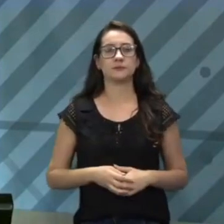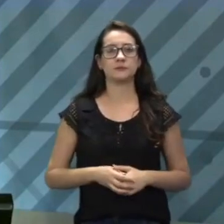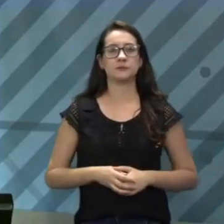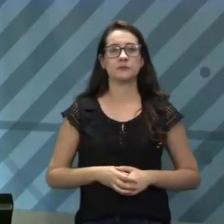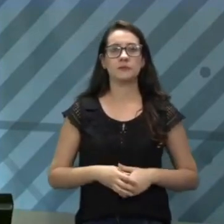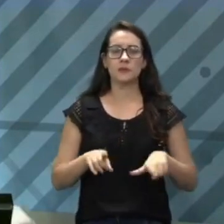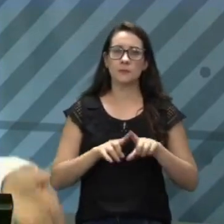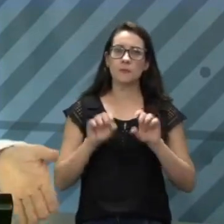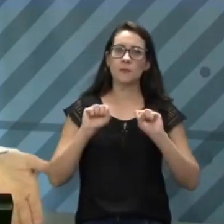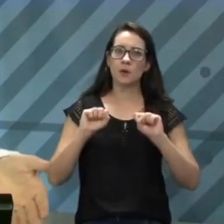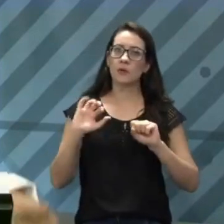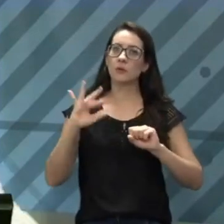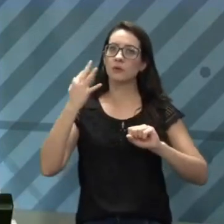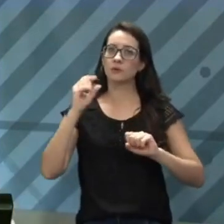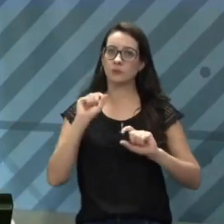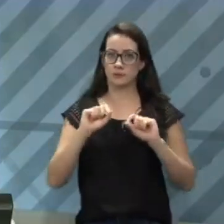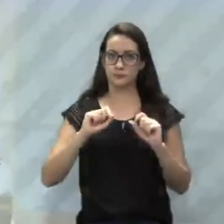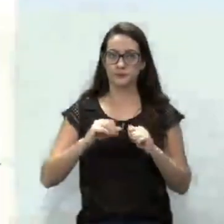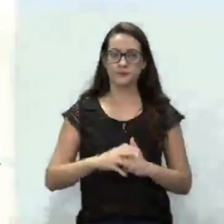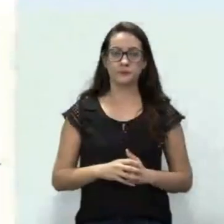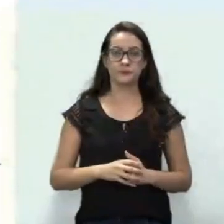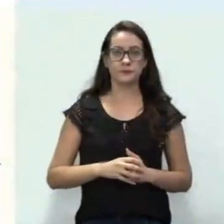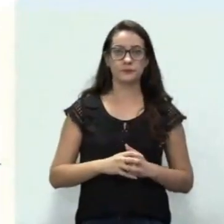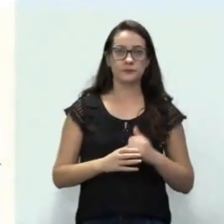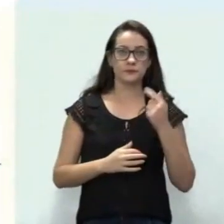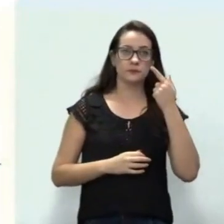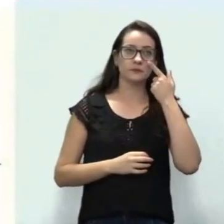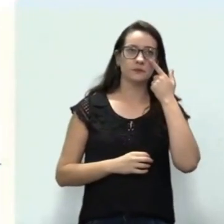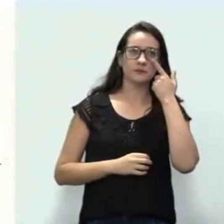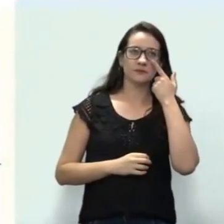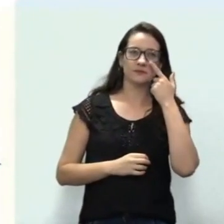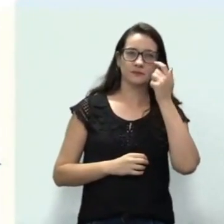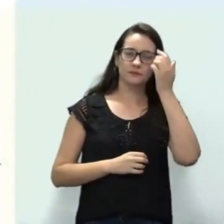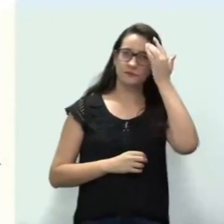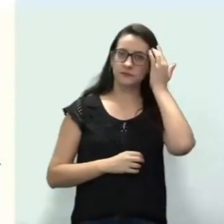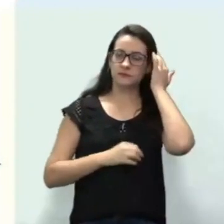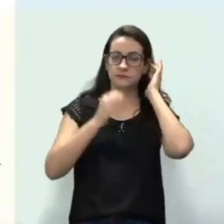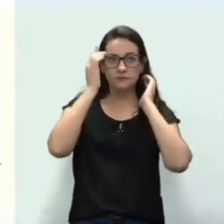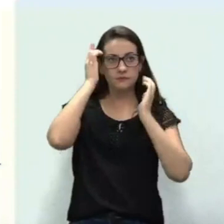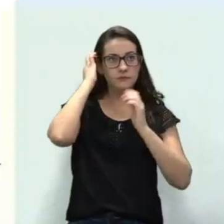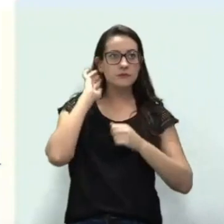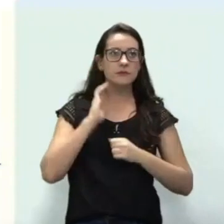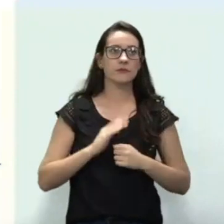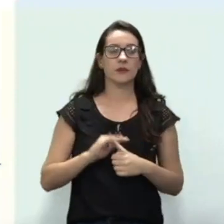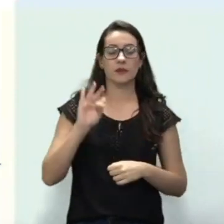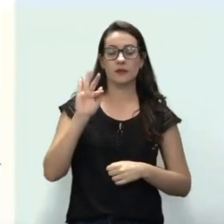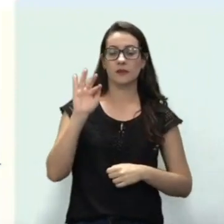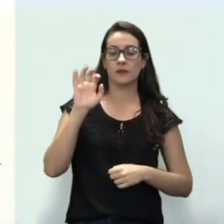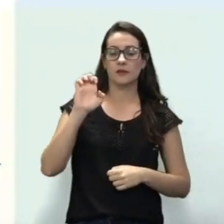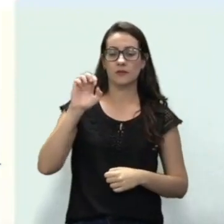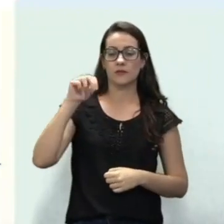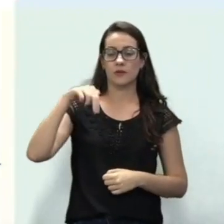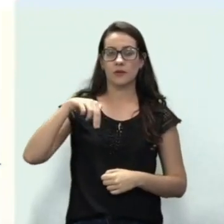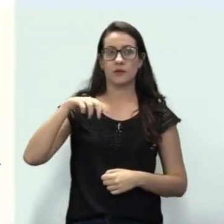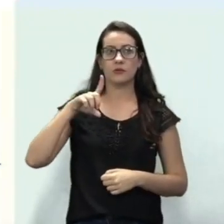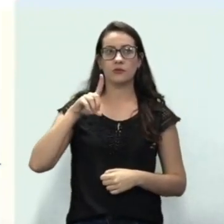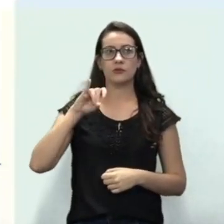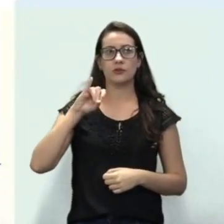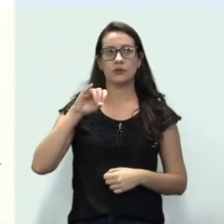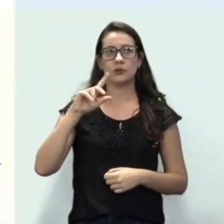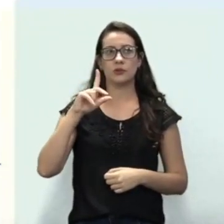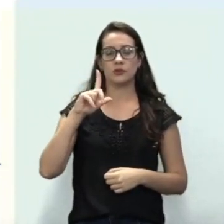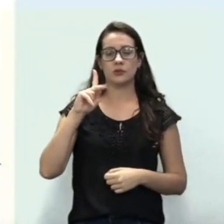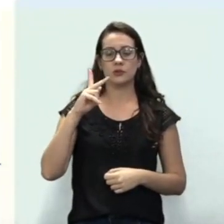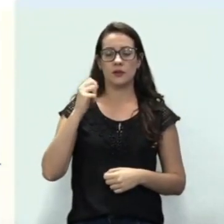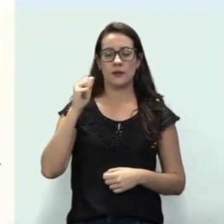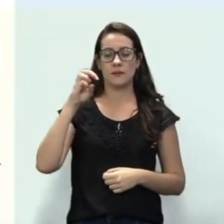acontecer também no nosso elemento? A gente pode ter o fendilhamento e a ancoragem. O que é a